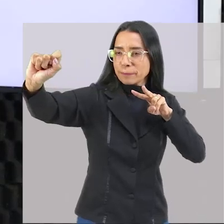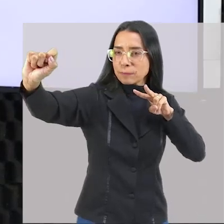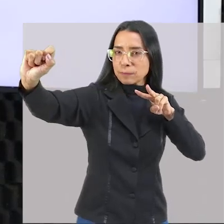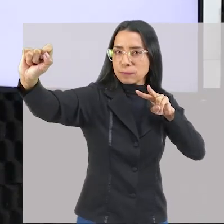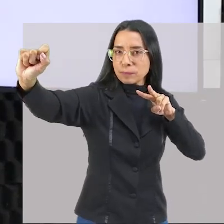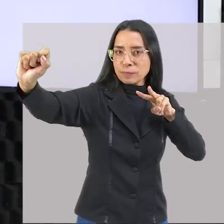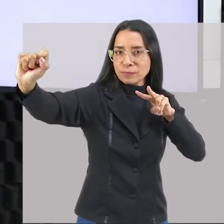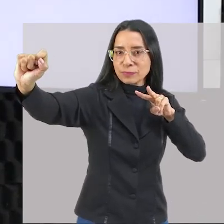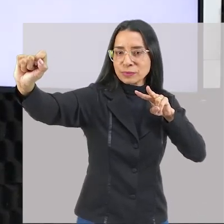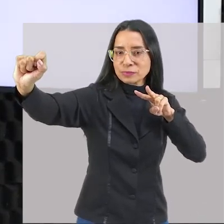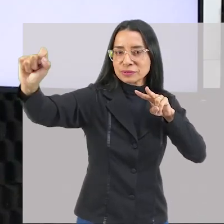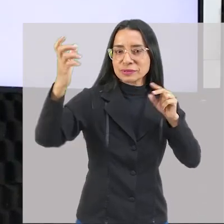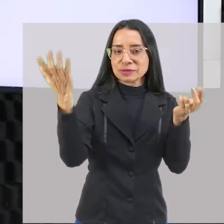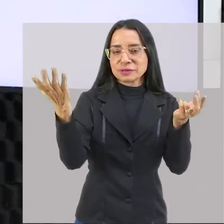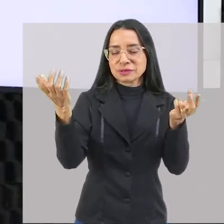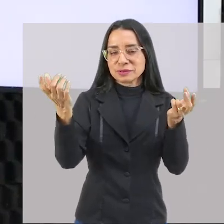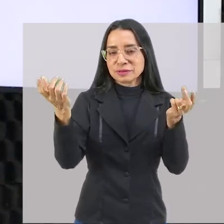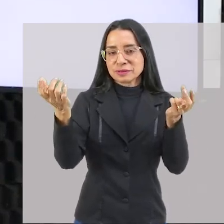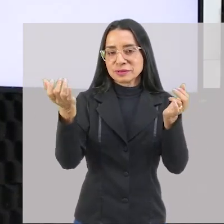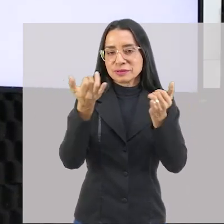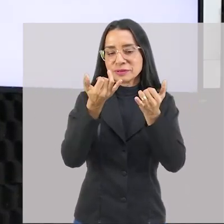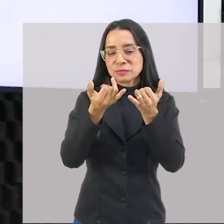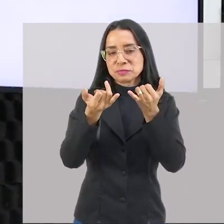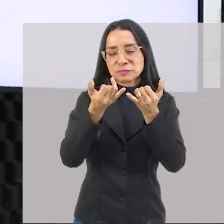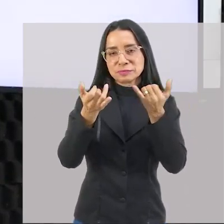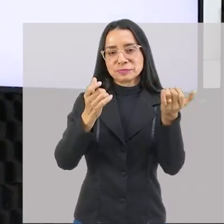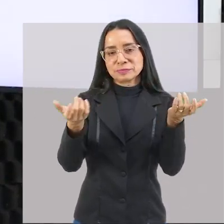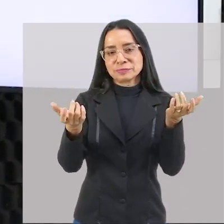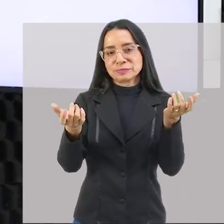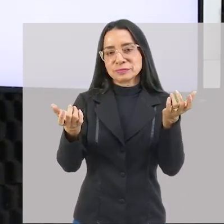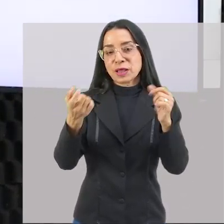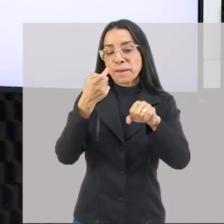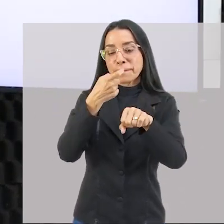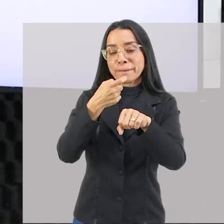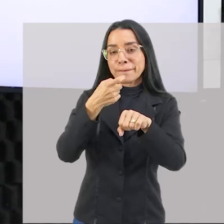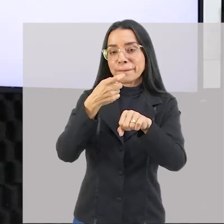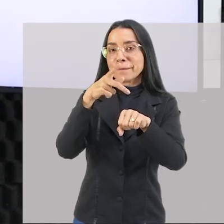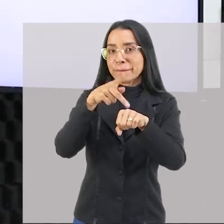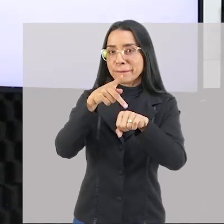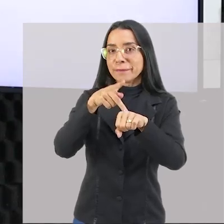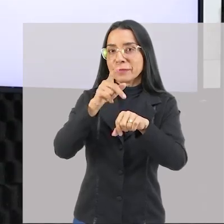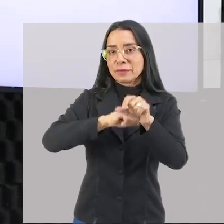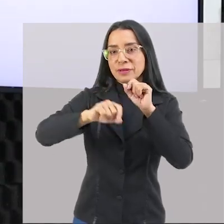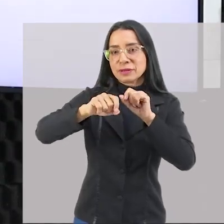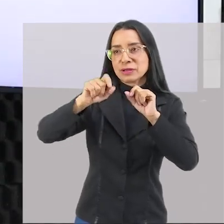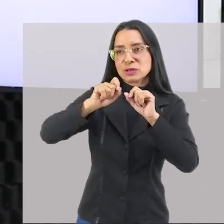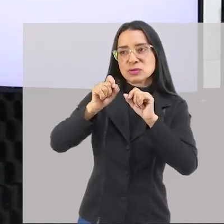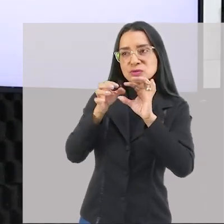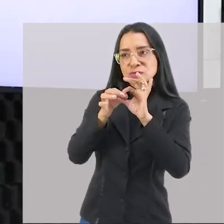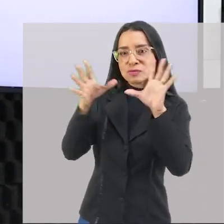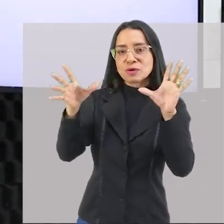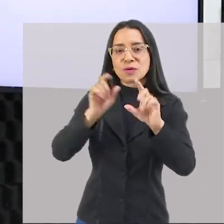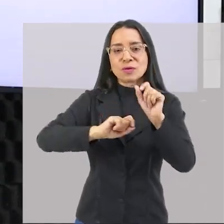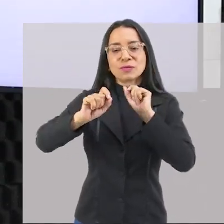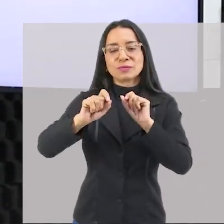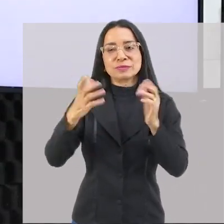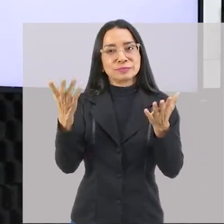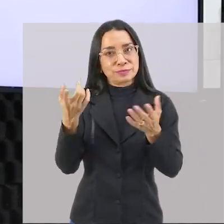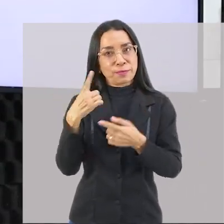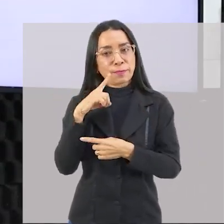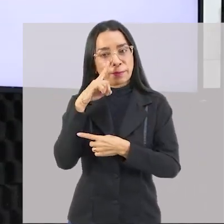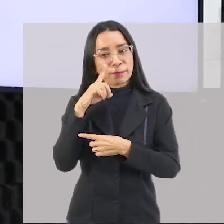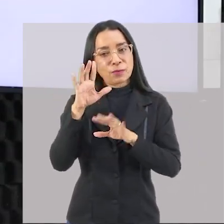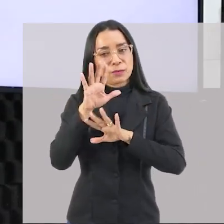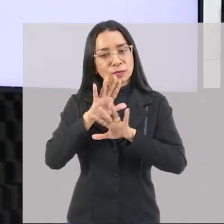um pedaço de couro, alguma coisa similar na ponta, e pedra ou alguma coisa, e solta. Ele vira, menino, aquilo é perigoso,